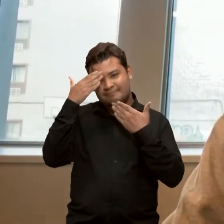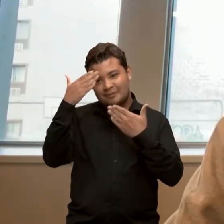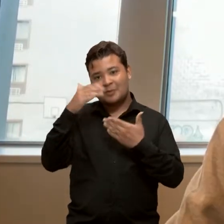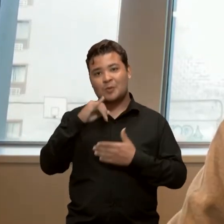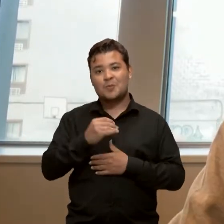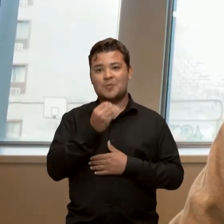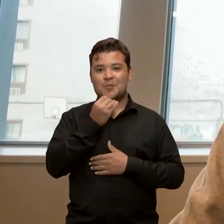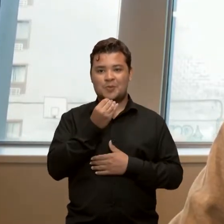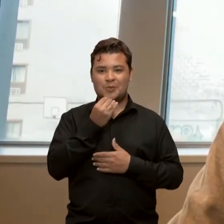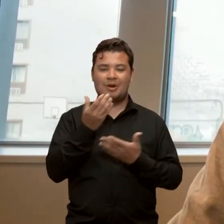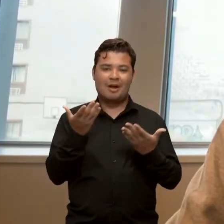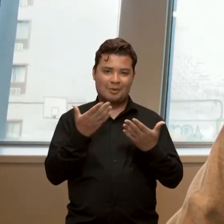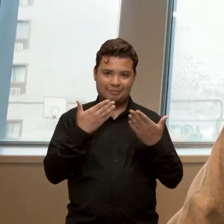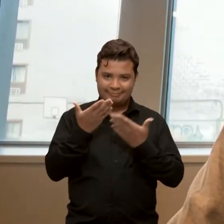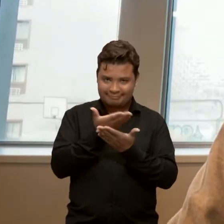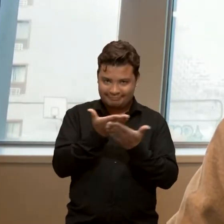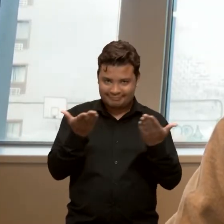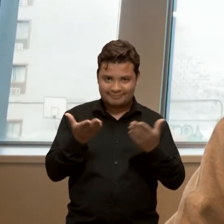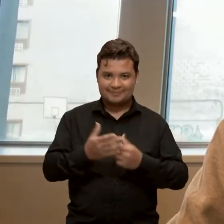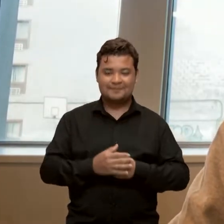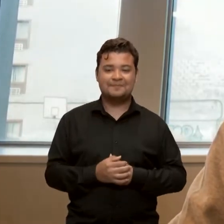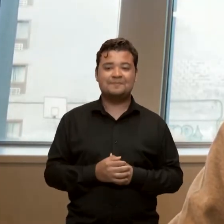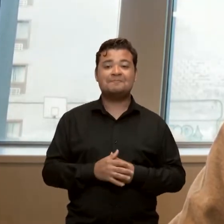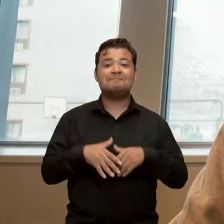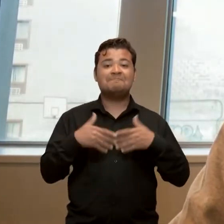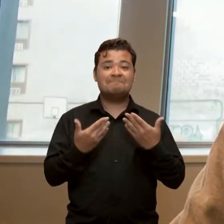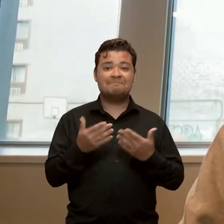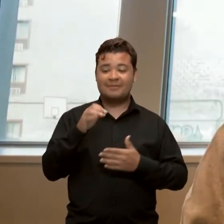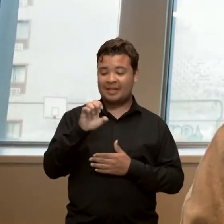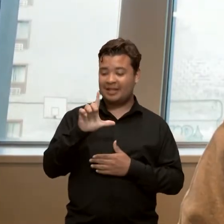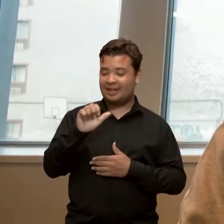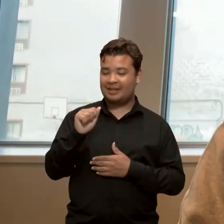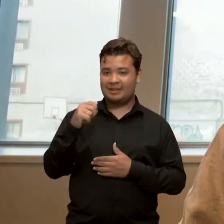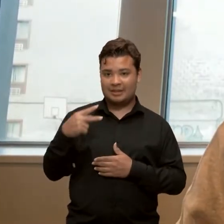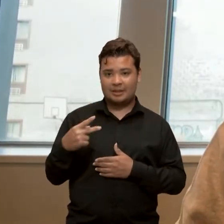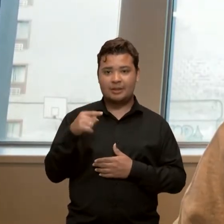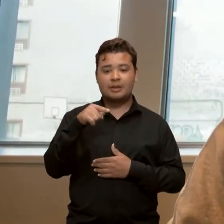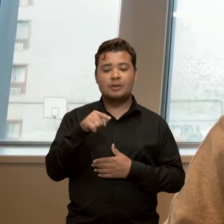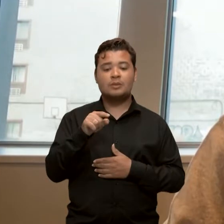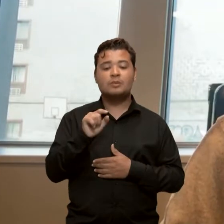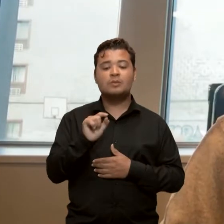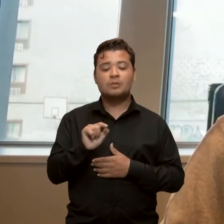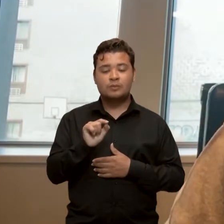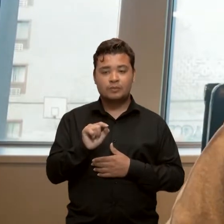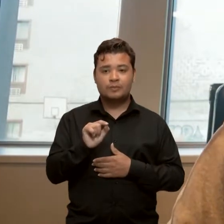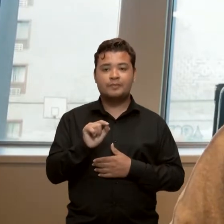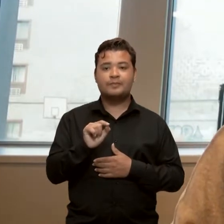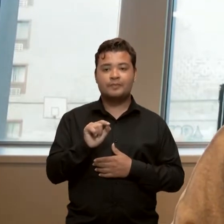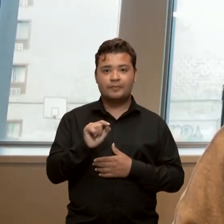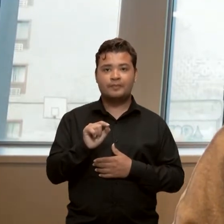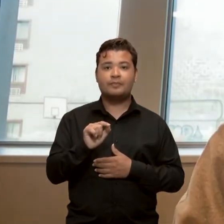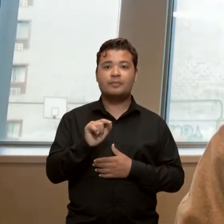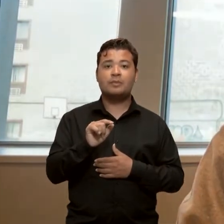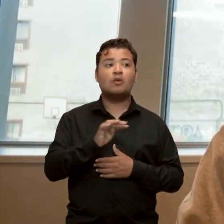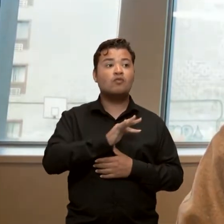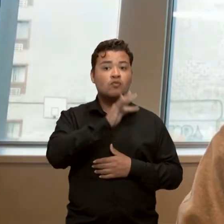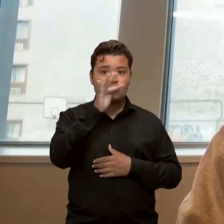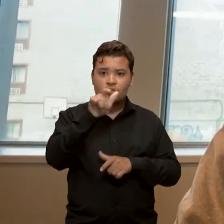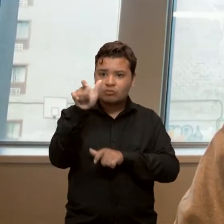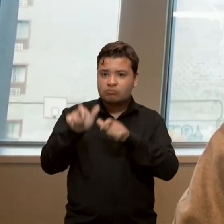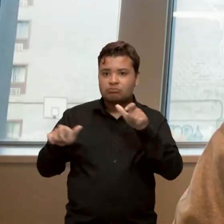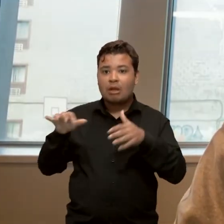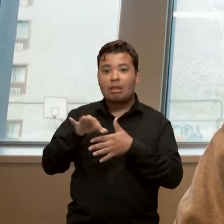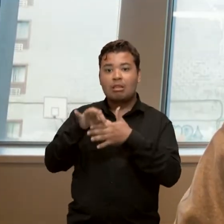conversando. Bom, o programa ELAP, a tradução dele é Futuros Líderes Emergentes